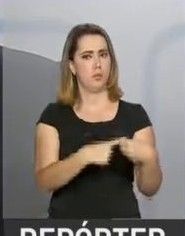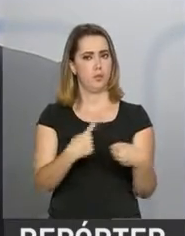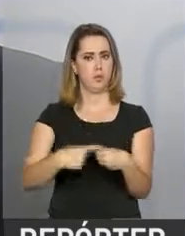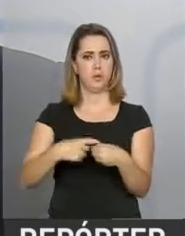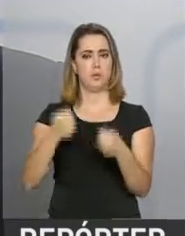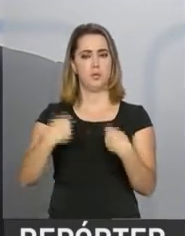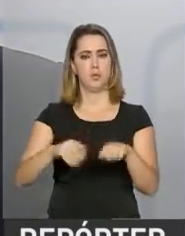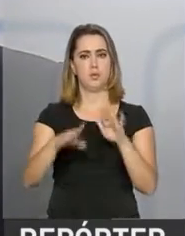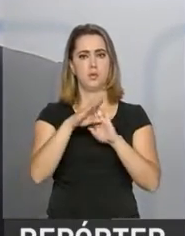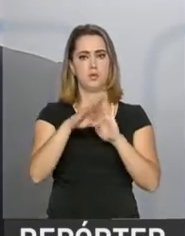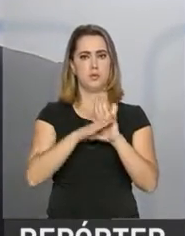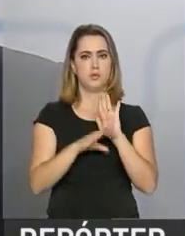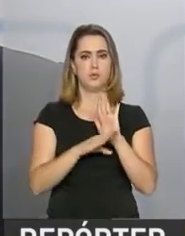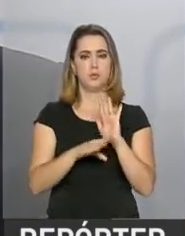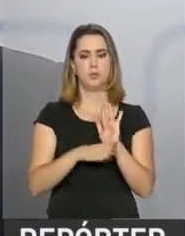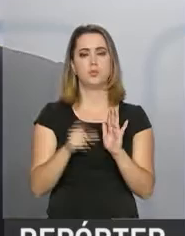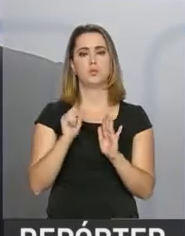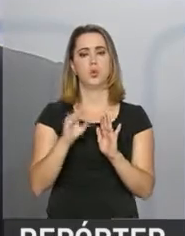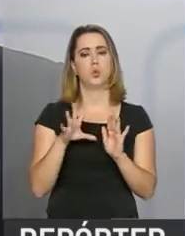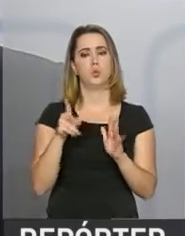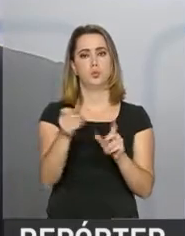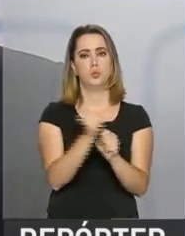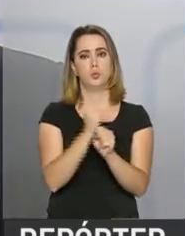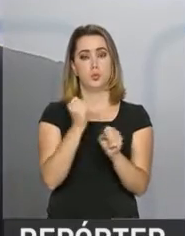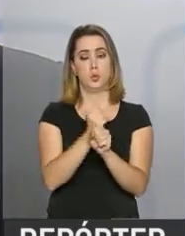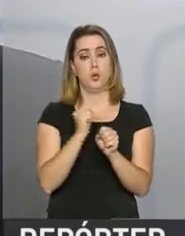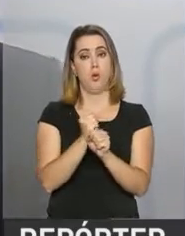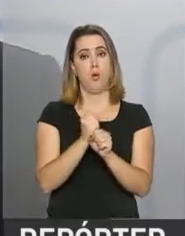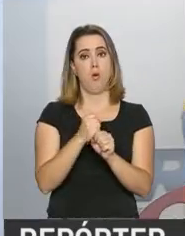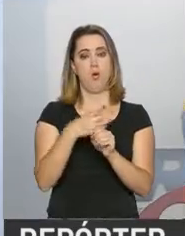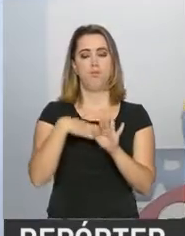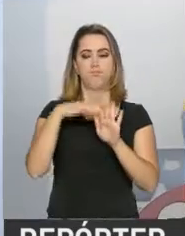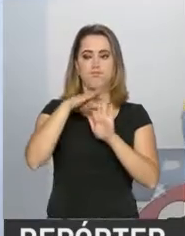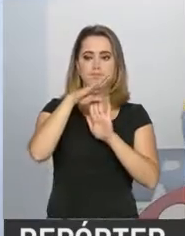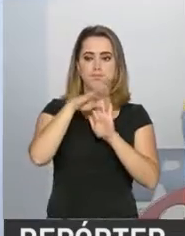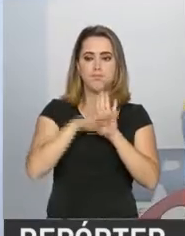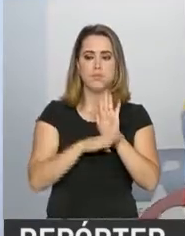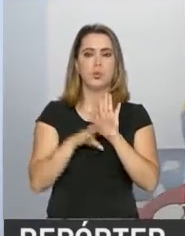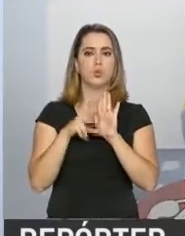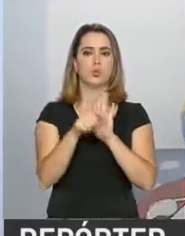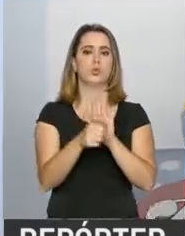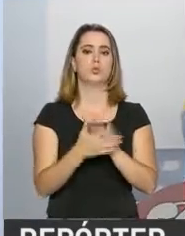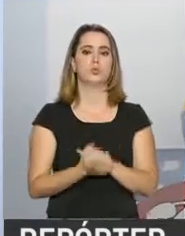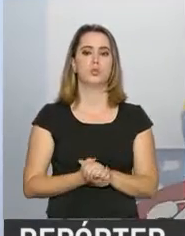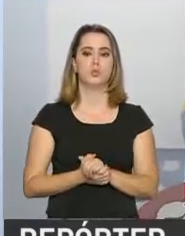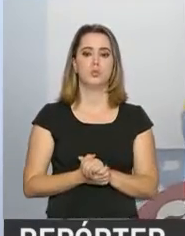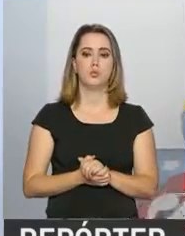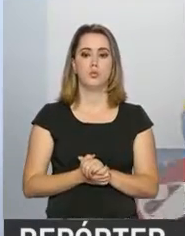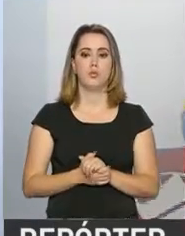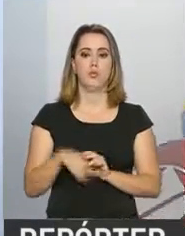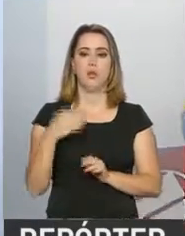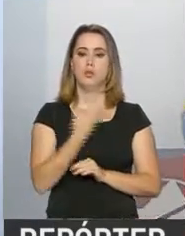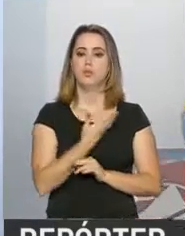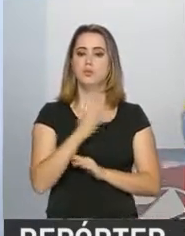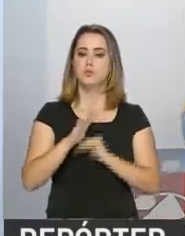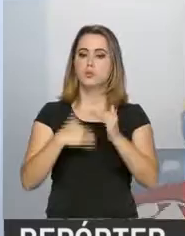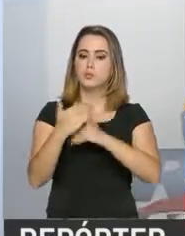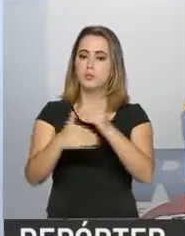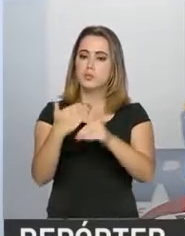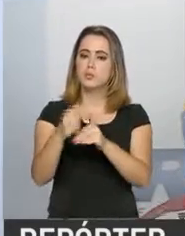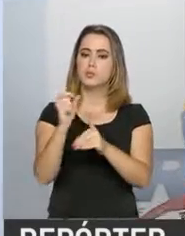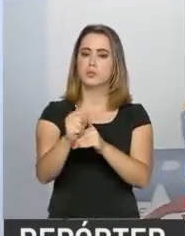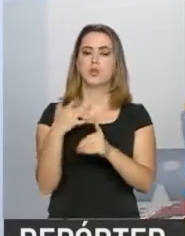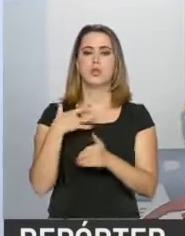projeto no sistema de monitoramento de obras quando a fundo os esnobes é um grande avanço para que a saúde esteja de fato